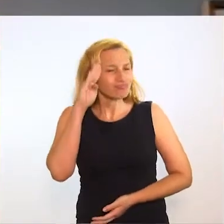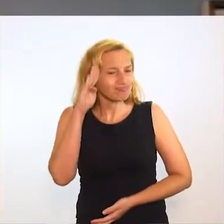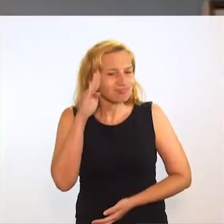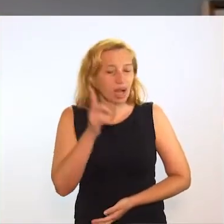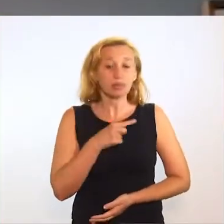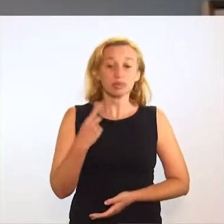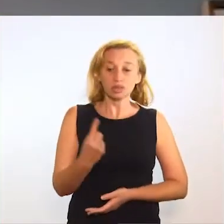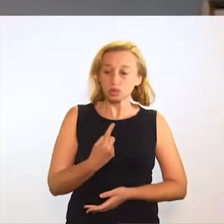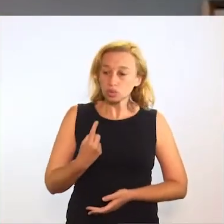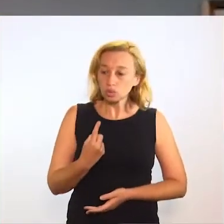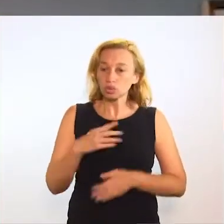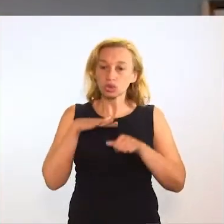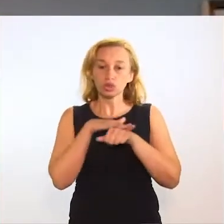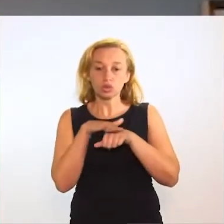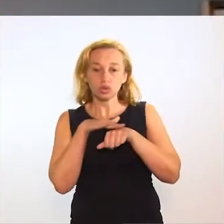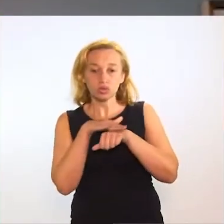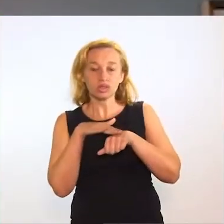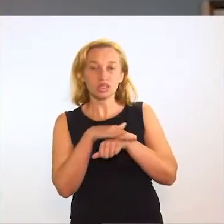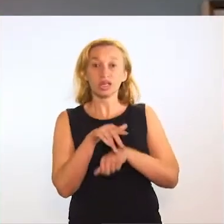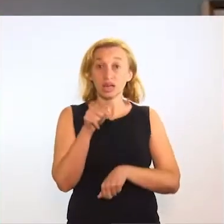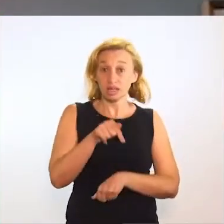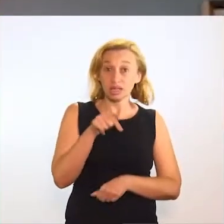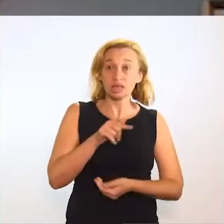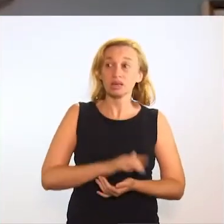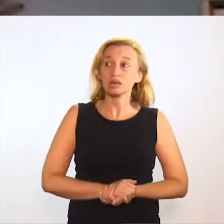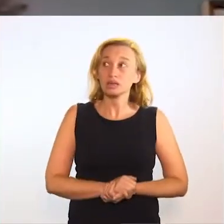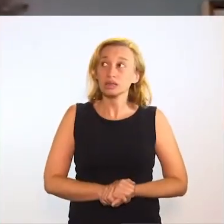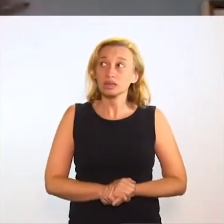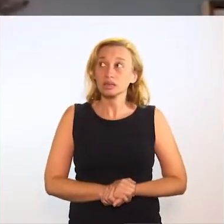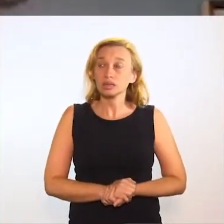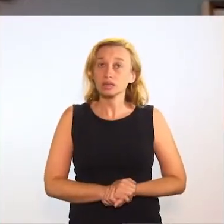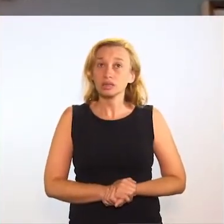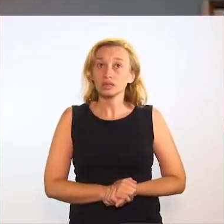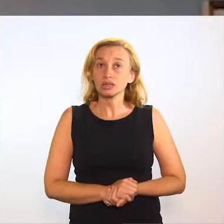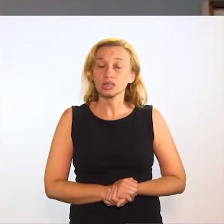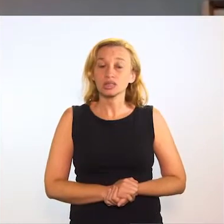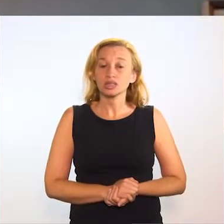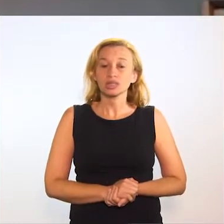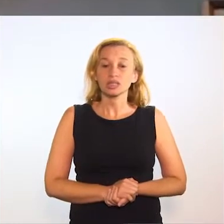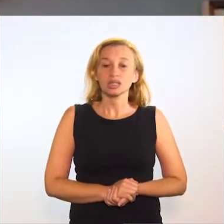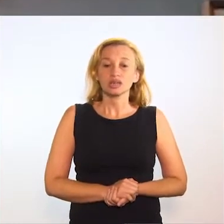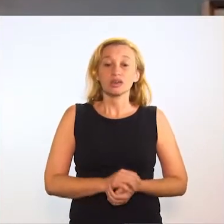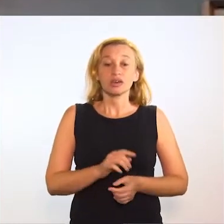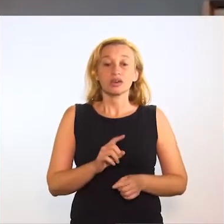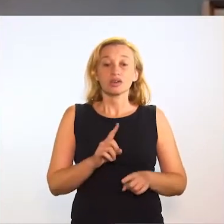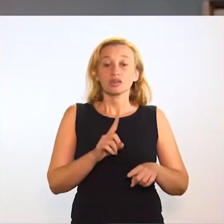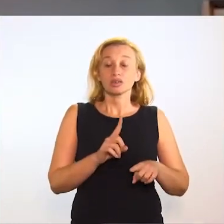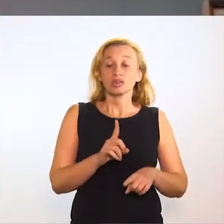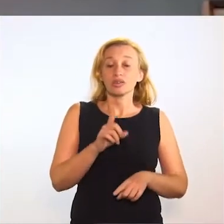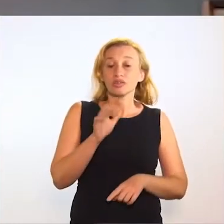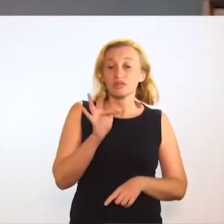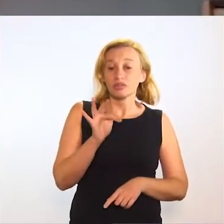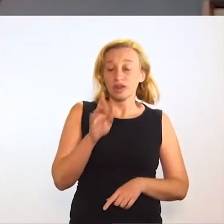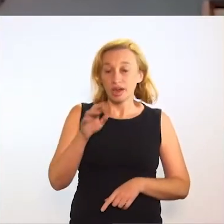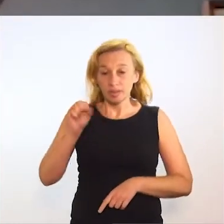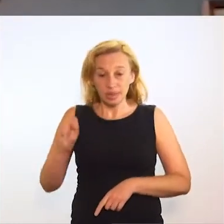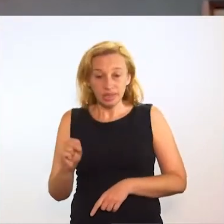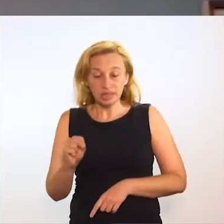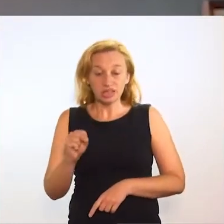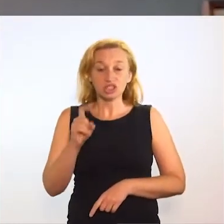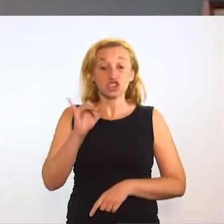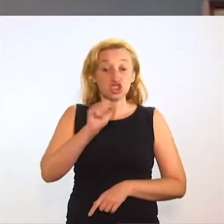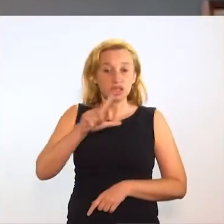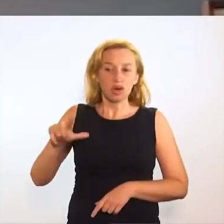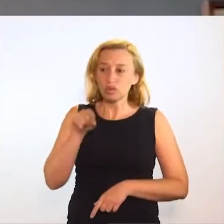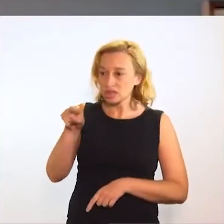que eu acho fundamental da gente comentar aqui, que é justamente das ferramentas digitais. Você, Ana, falou muito